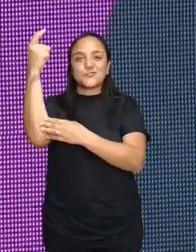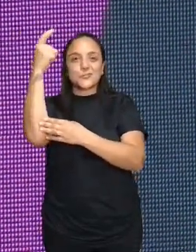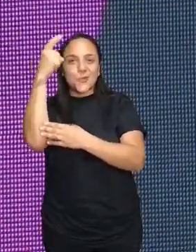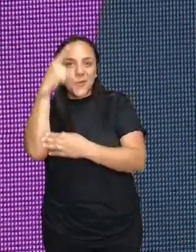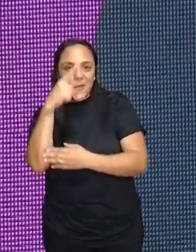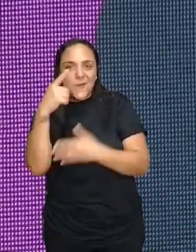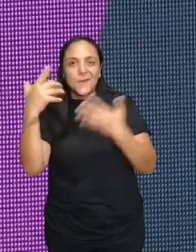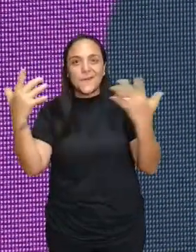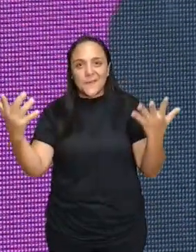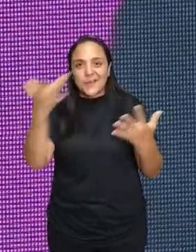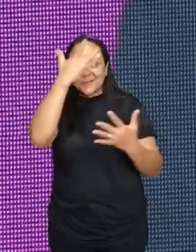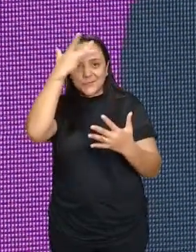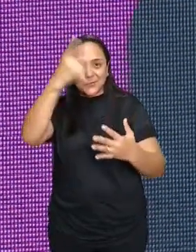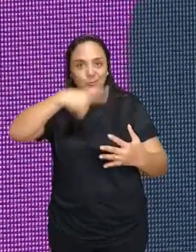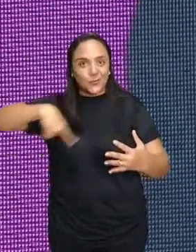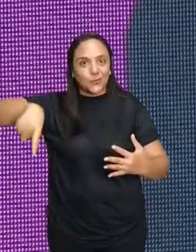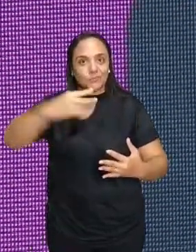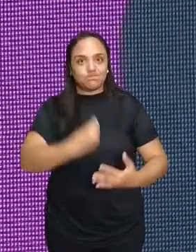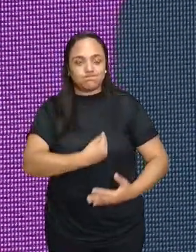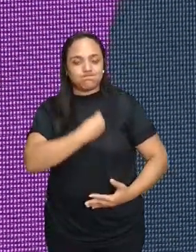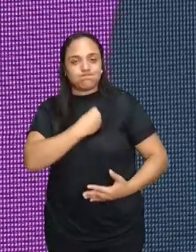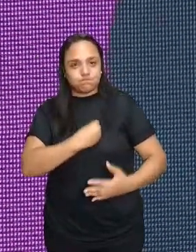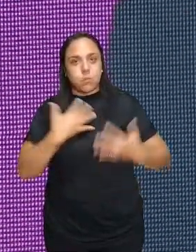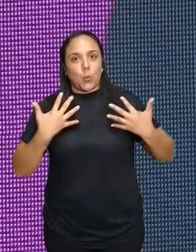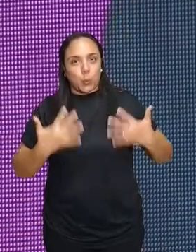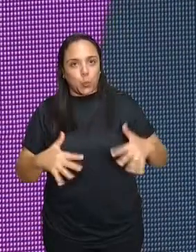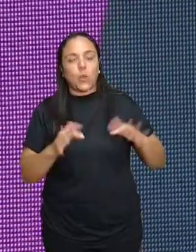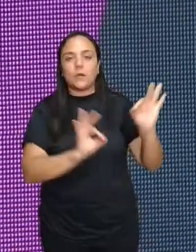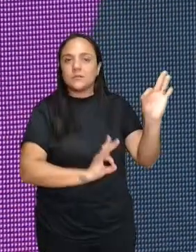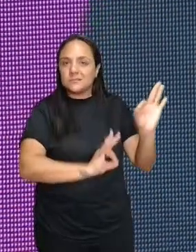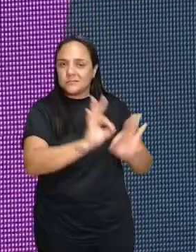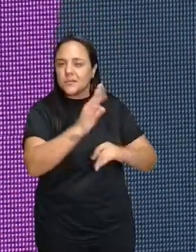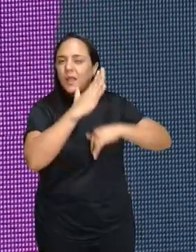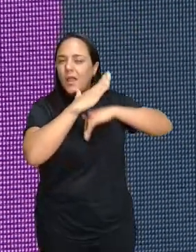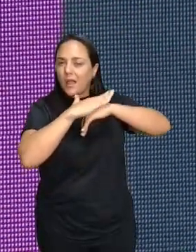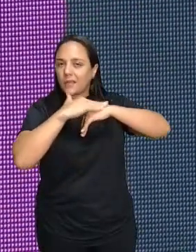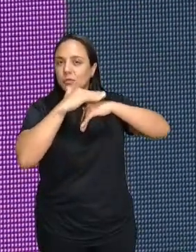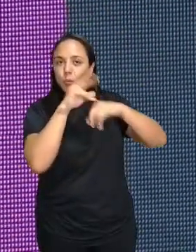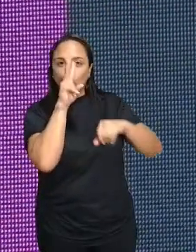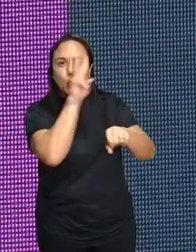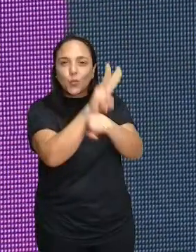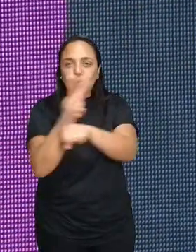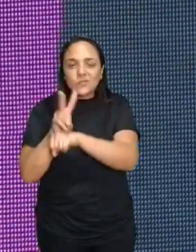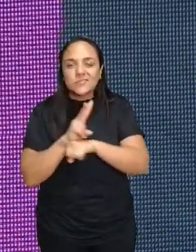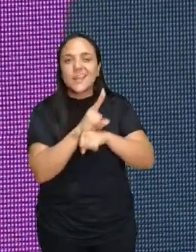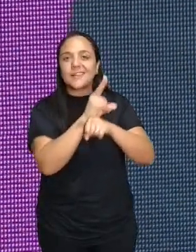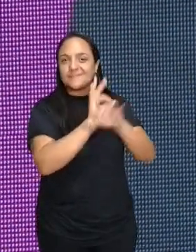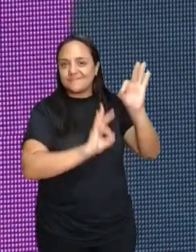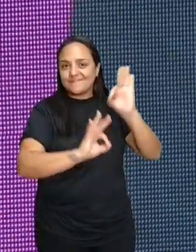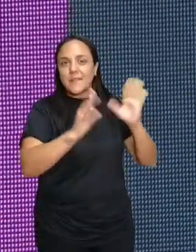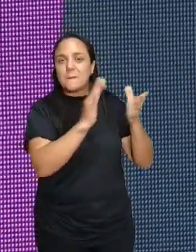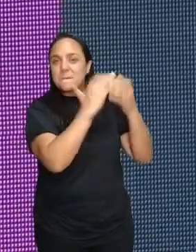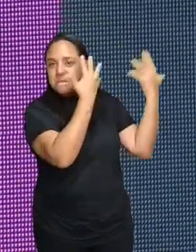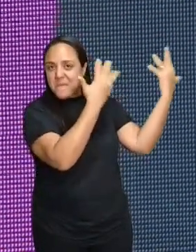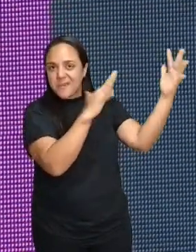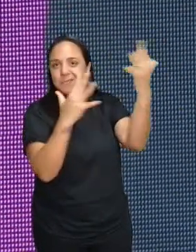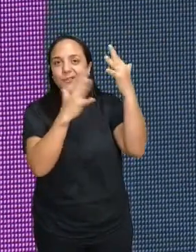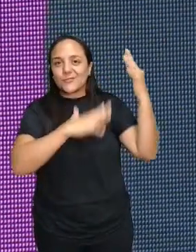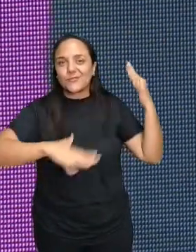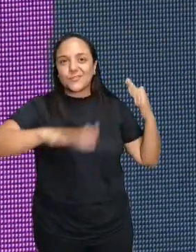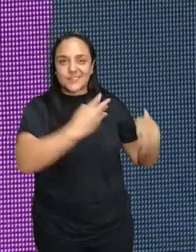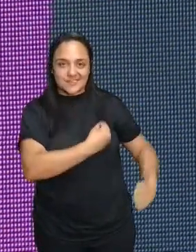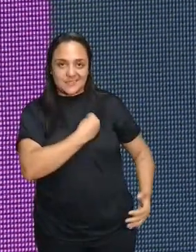Social Good Brasil que está aqui, que organizou esse evento com tanto carinho e tanto cuidado. Então, também, parabenizar todos vocês aqui que estão